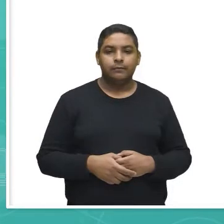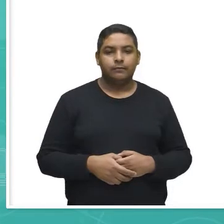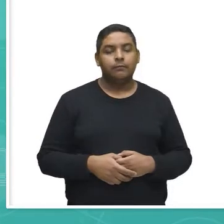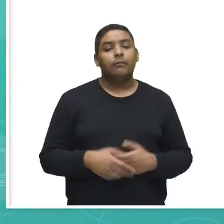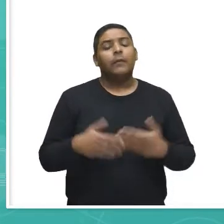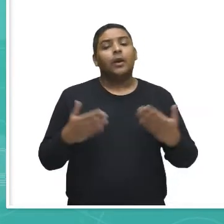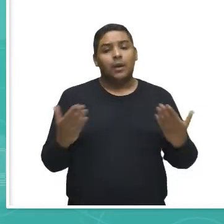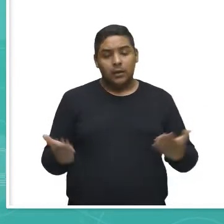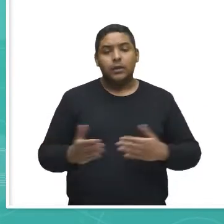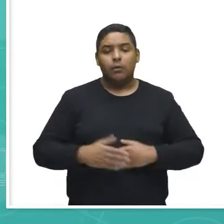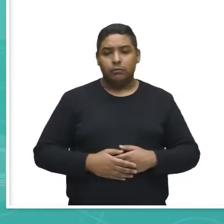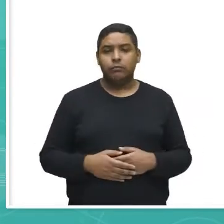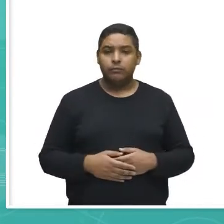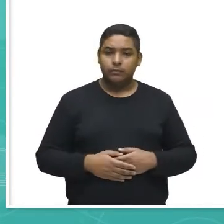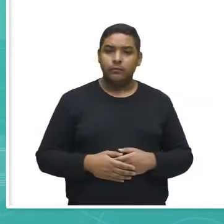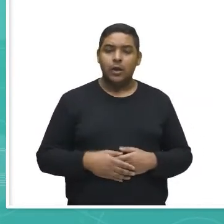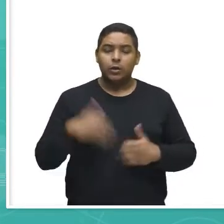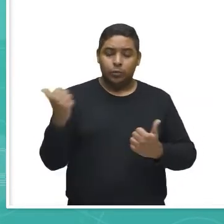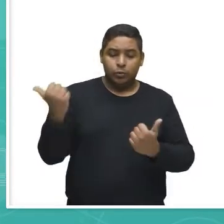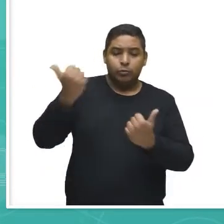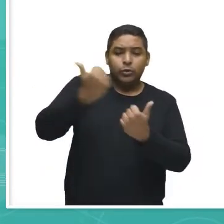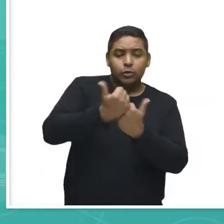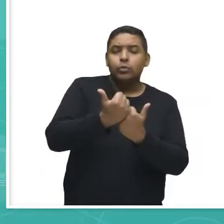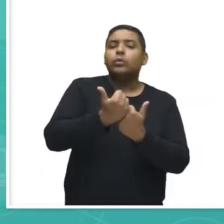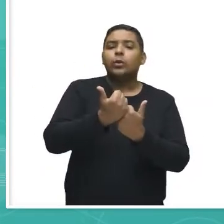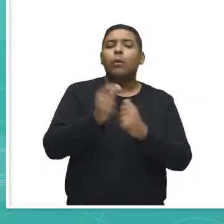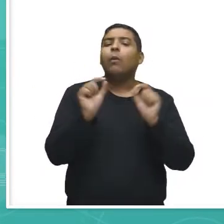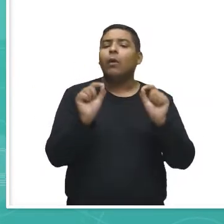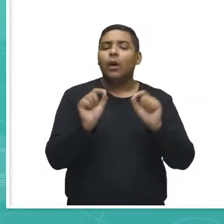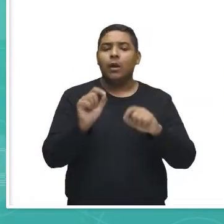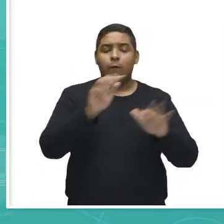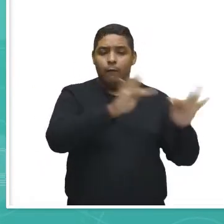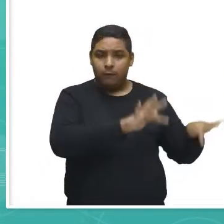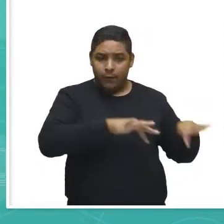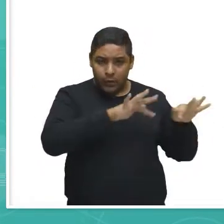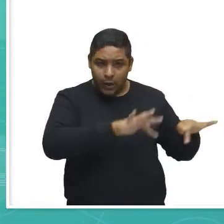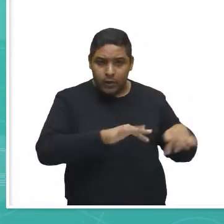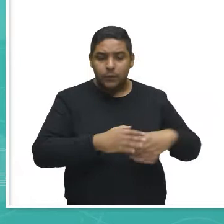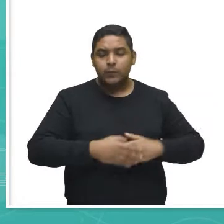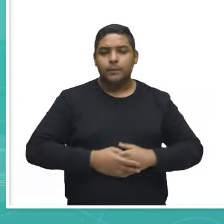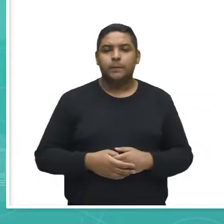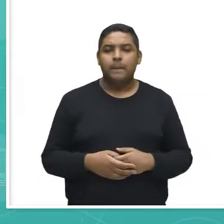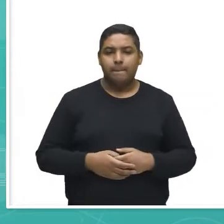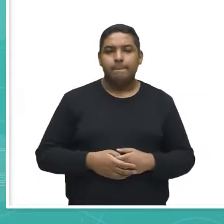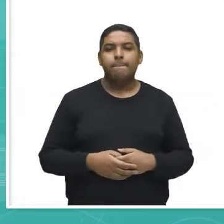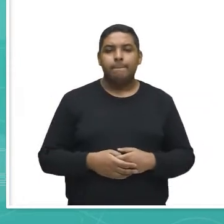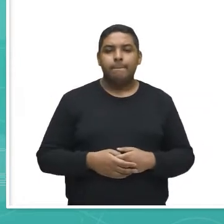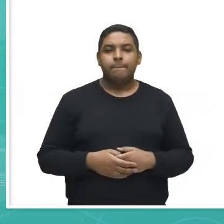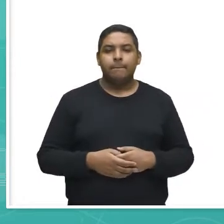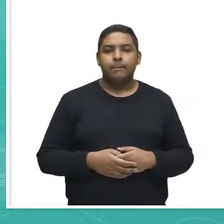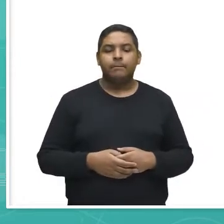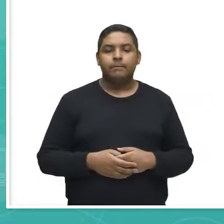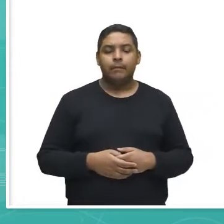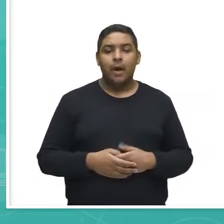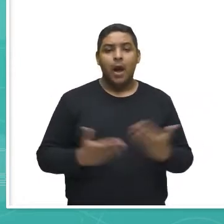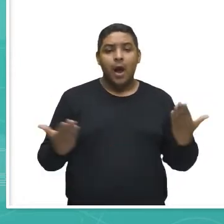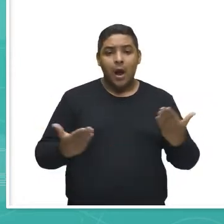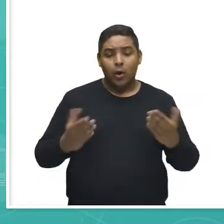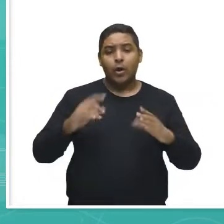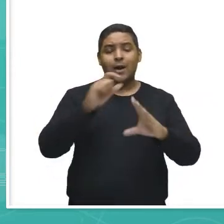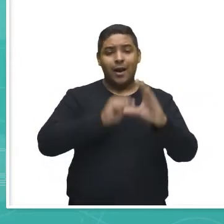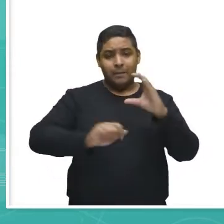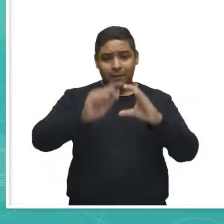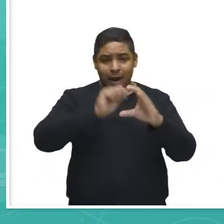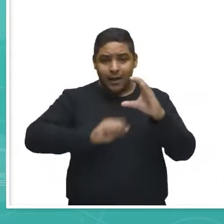se tornando aí, né, essa parte de verificar predominante, né? Então, aí a partir